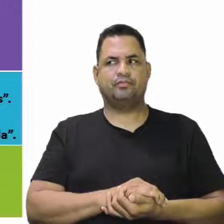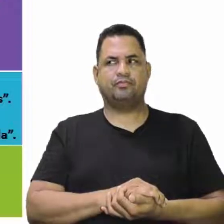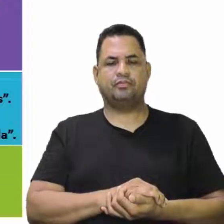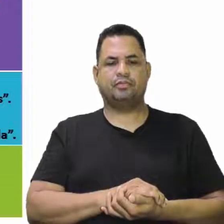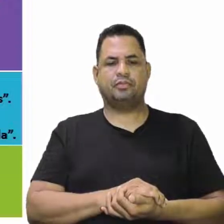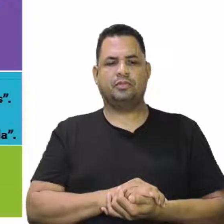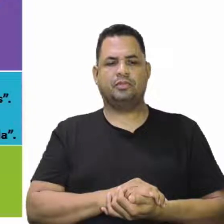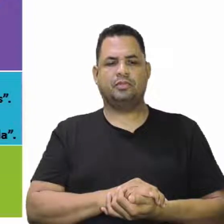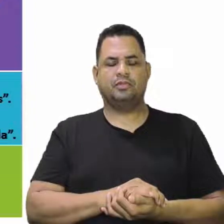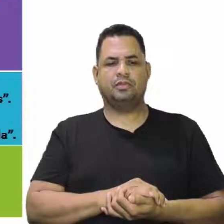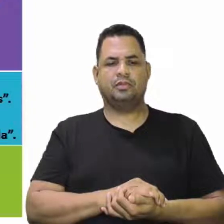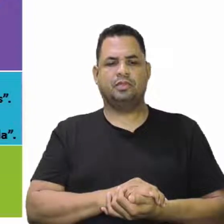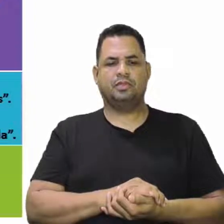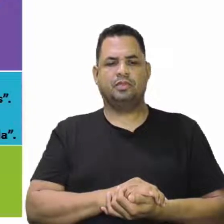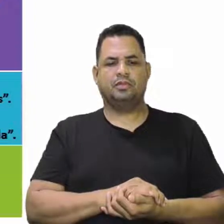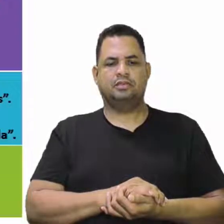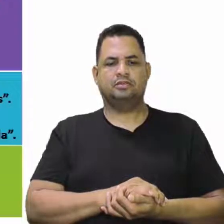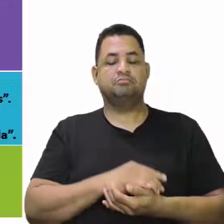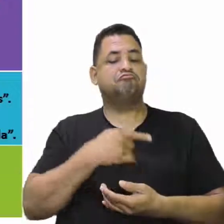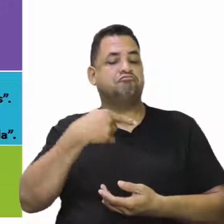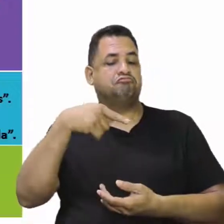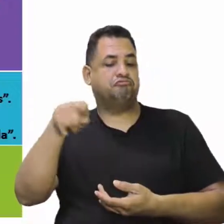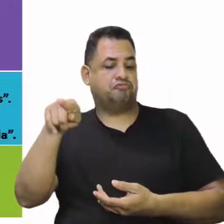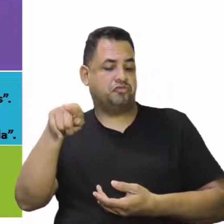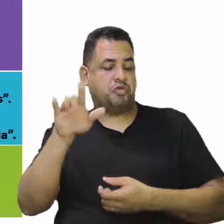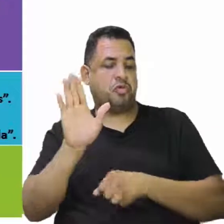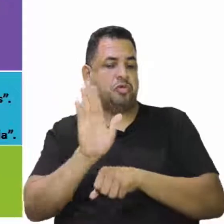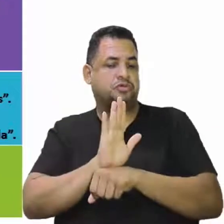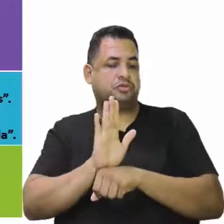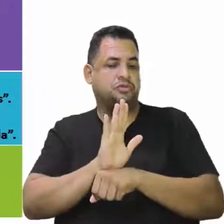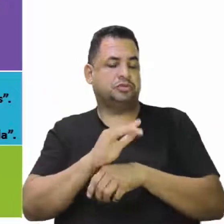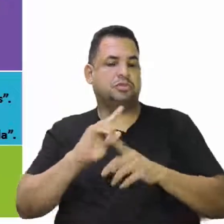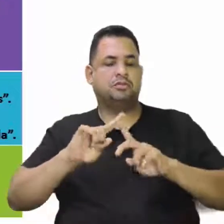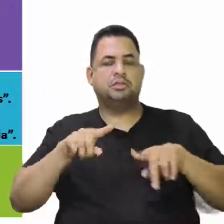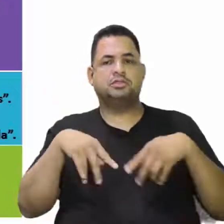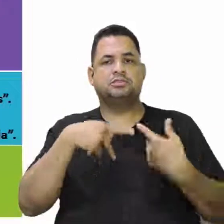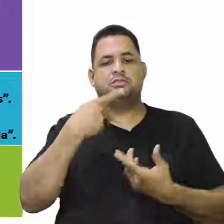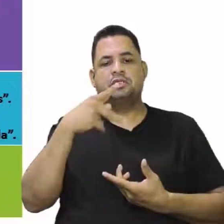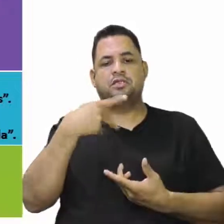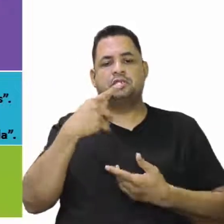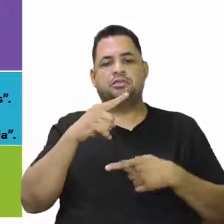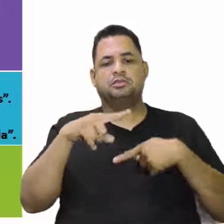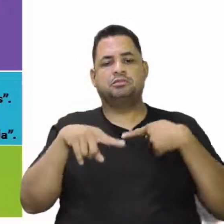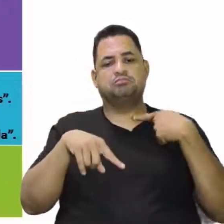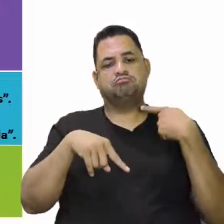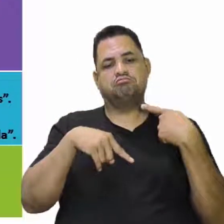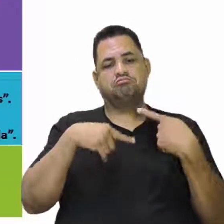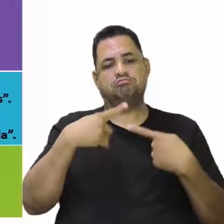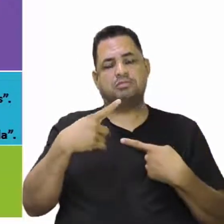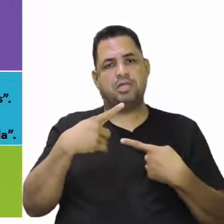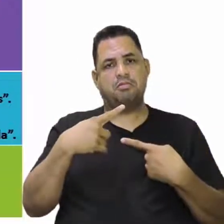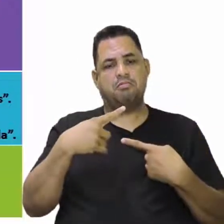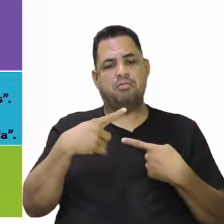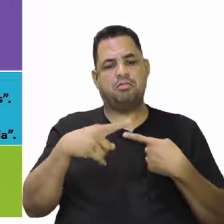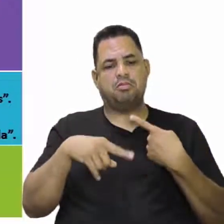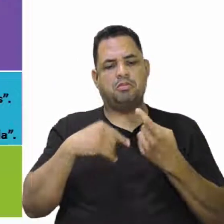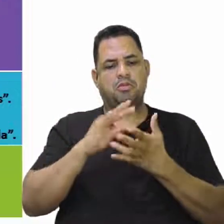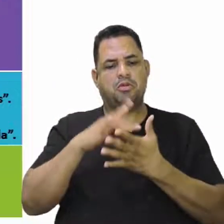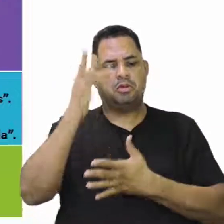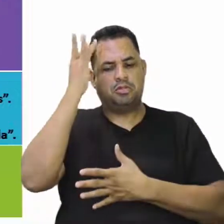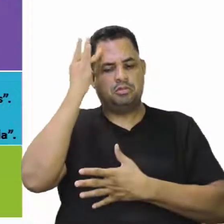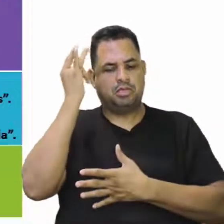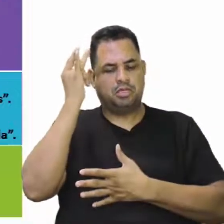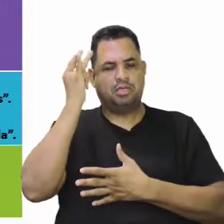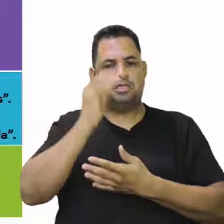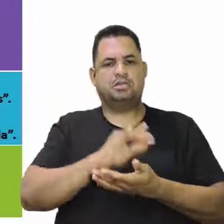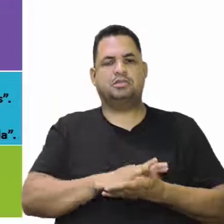Então aqui, vou ao cinema, eu vou. Mas só que eu estou dizendo que é depois de amanhã. Não é